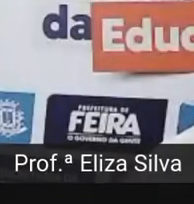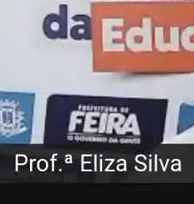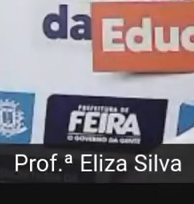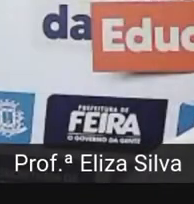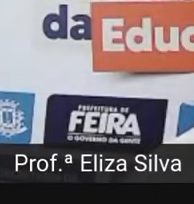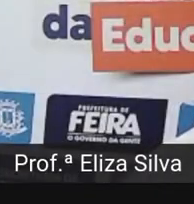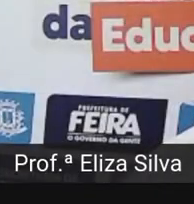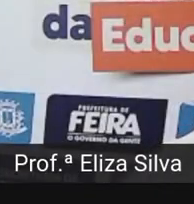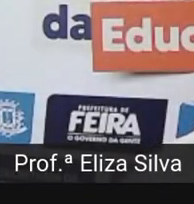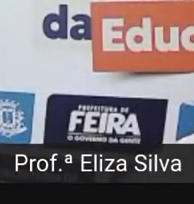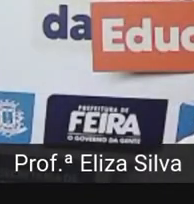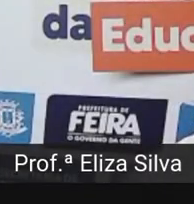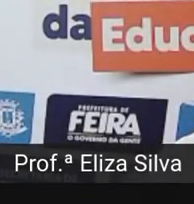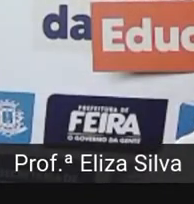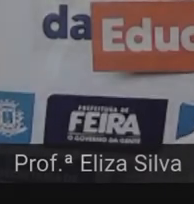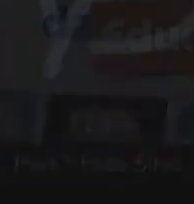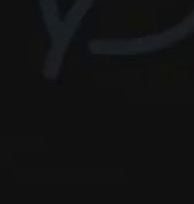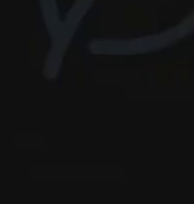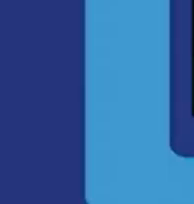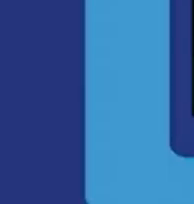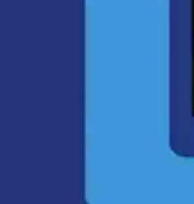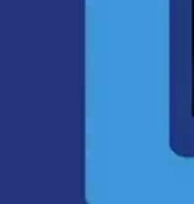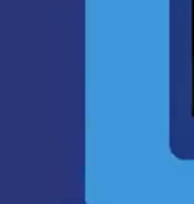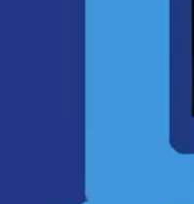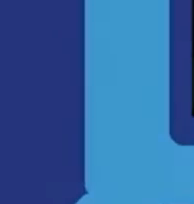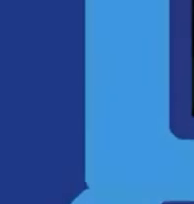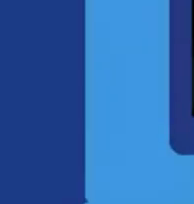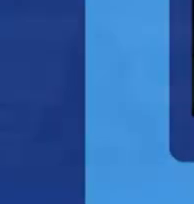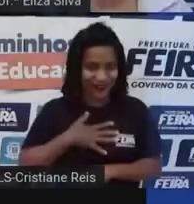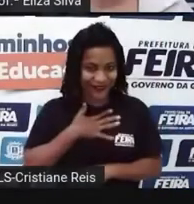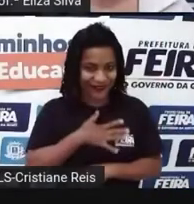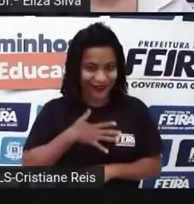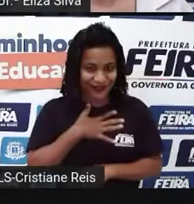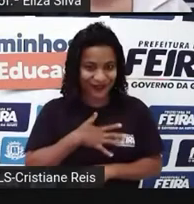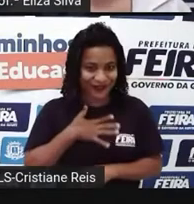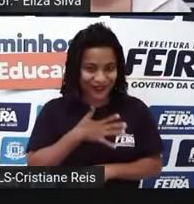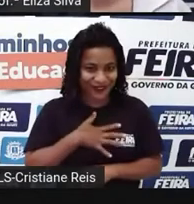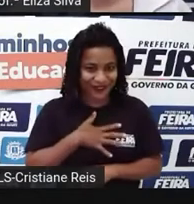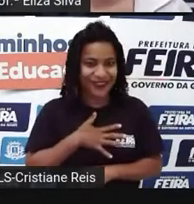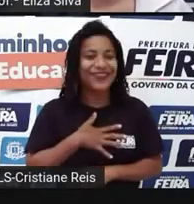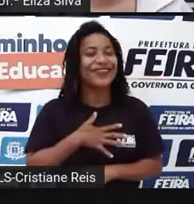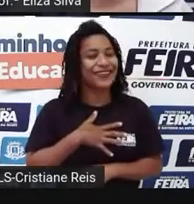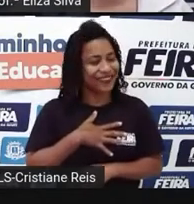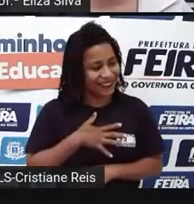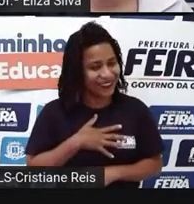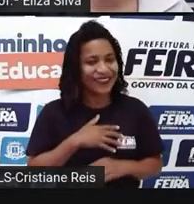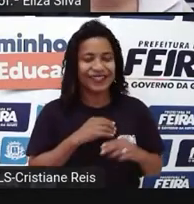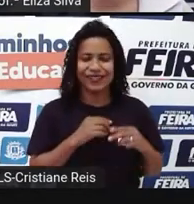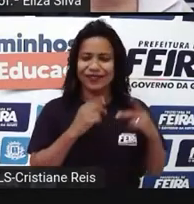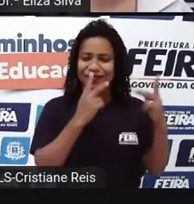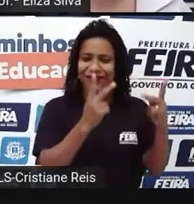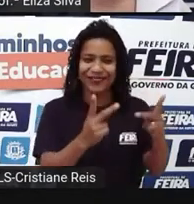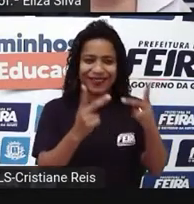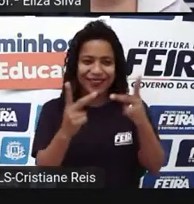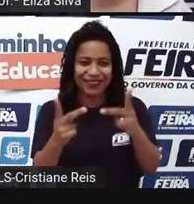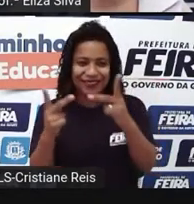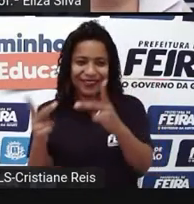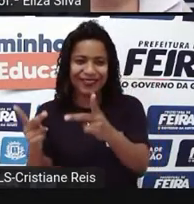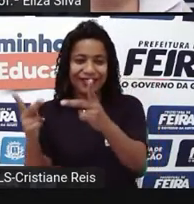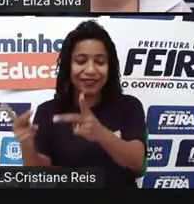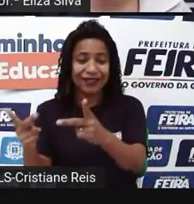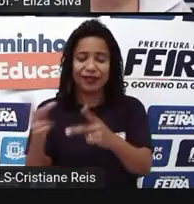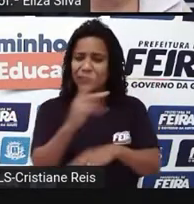Ok, students. E aí, curtiram? Paisagens naturais, a arquitetura, né, dos